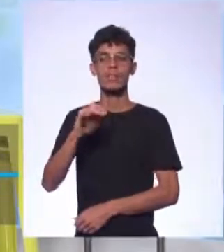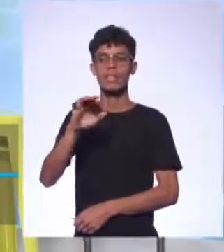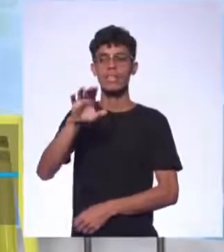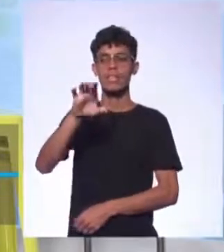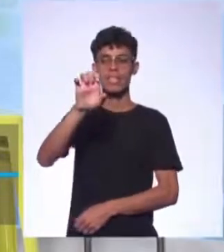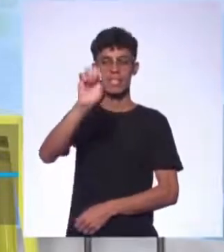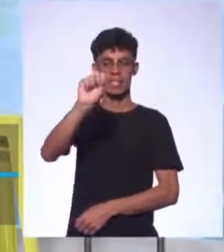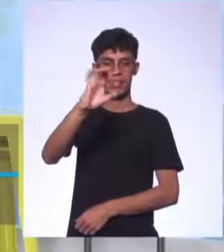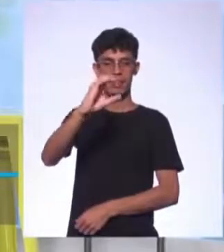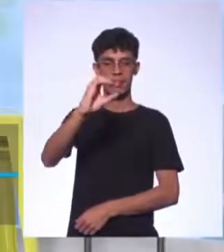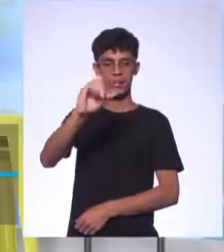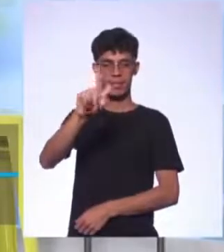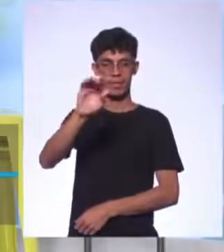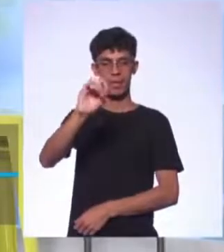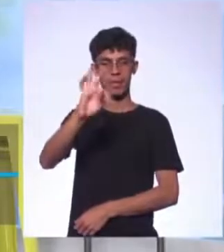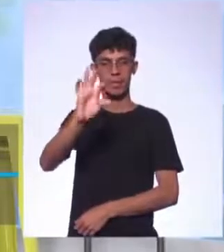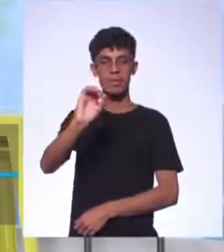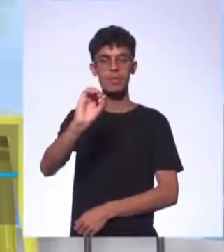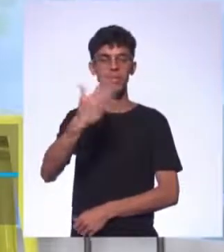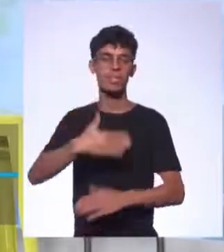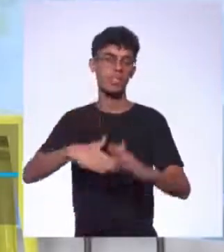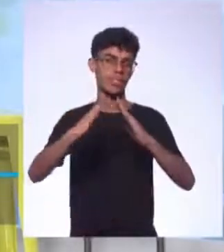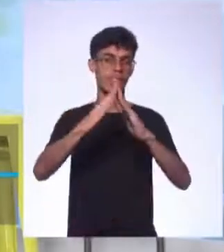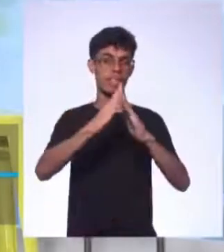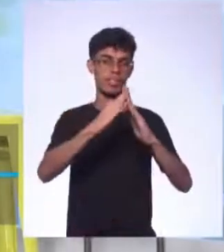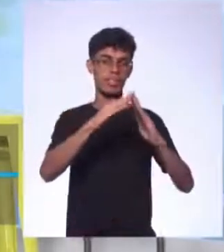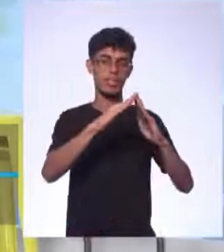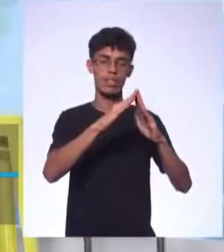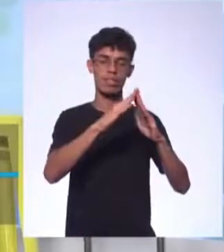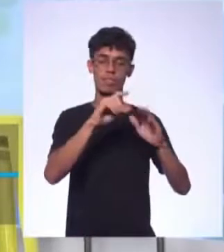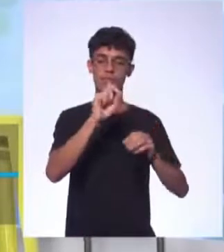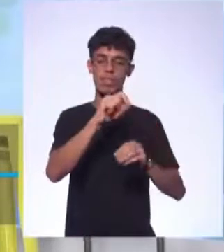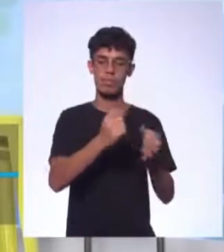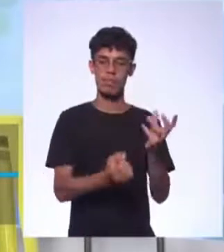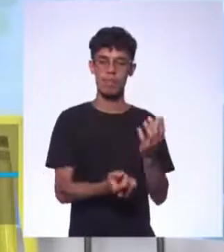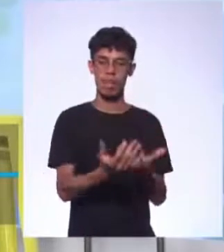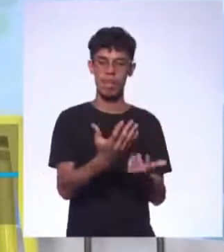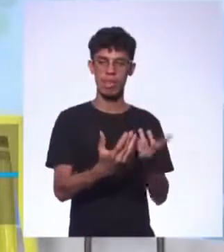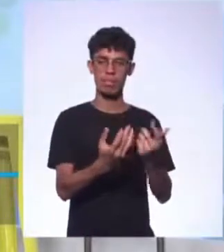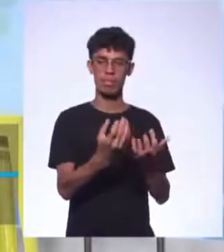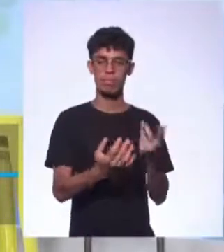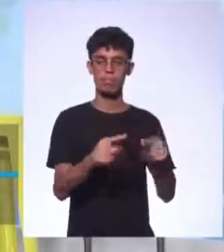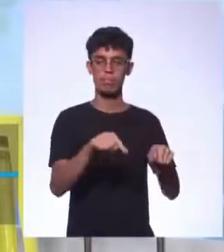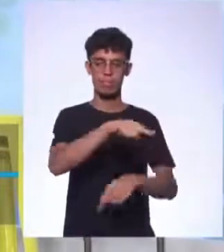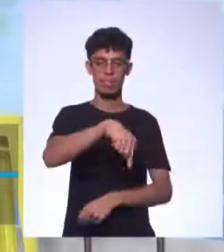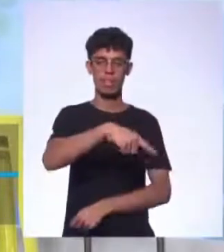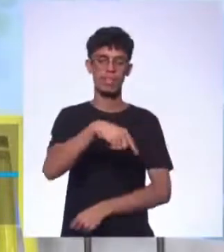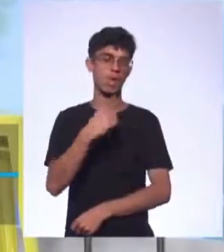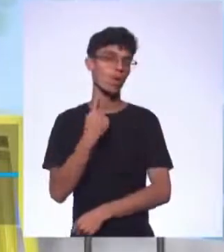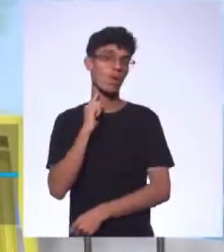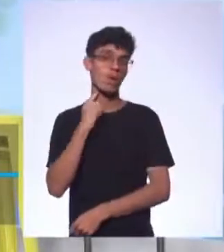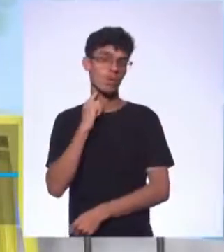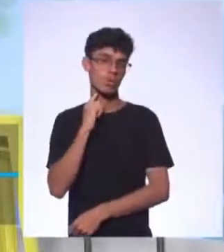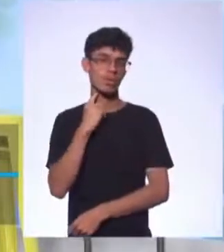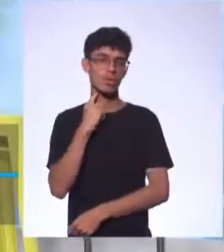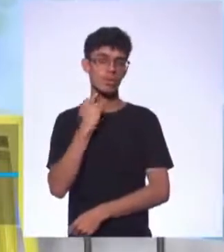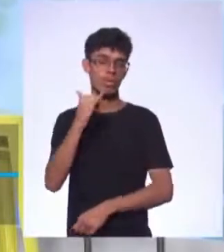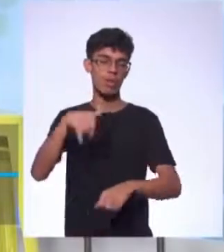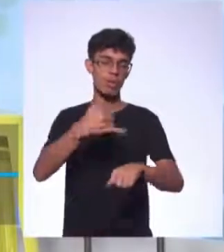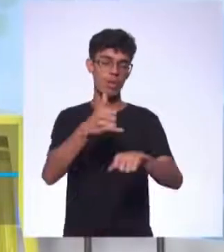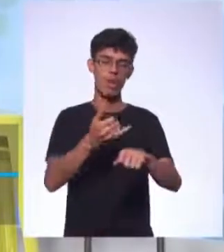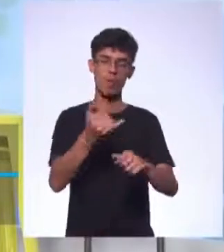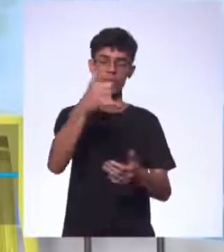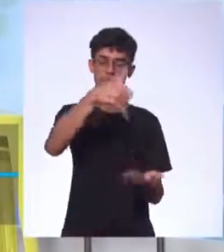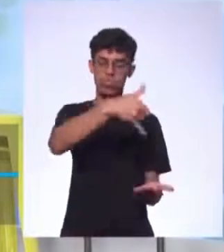tem saneamento básico, esses esgotos eles são lançados aí, né, a céu aberto ou em algumas represas